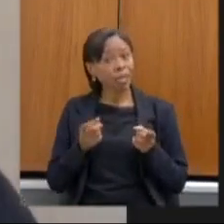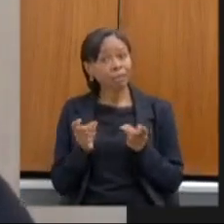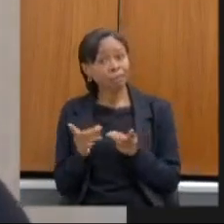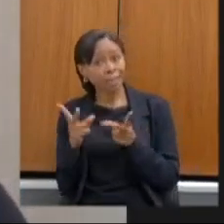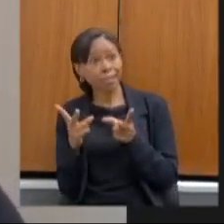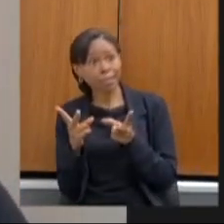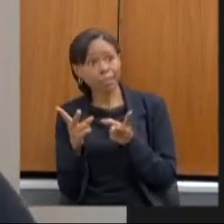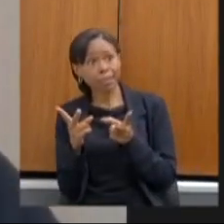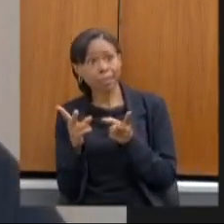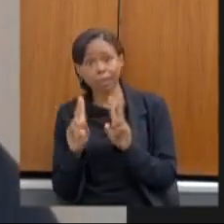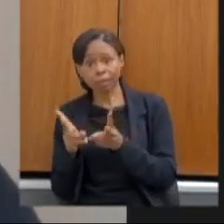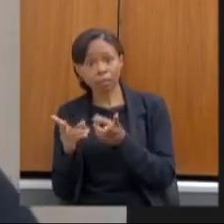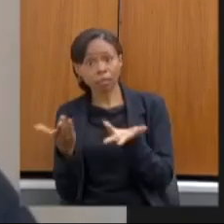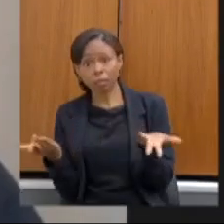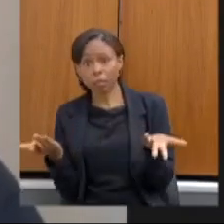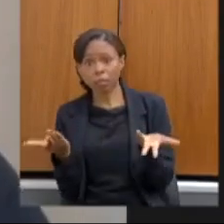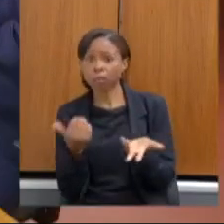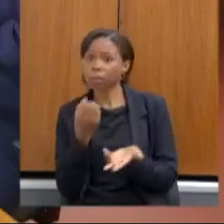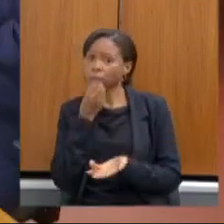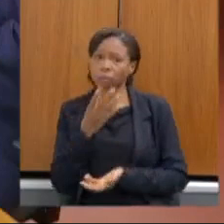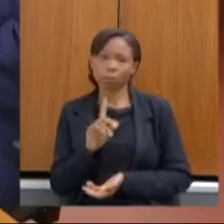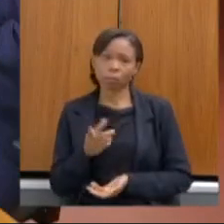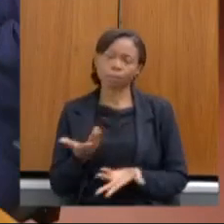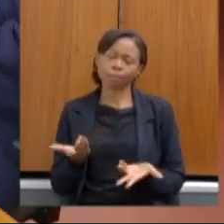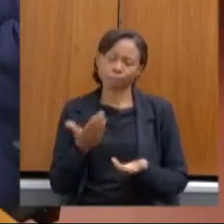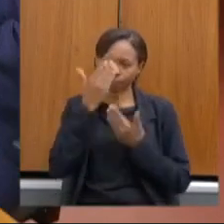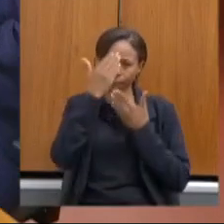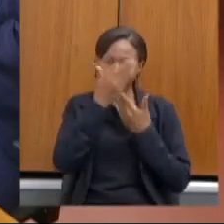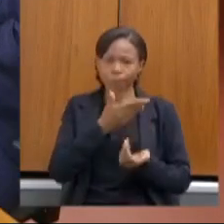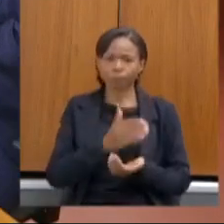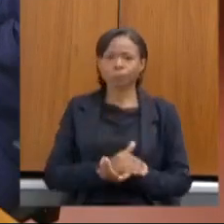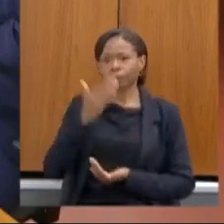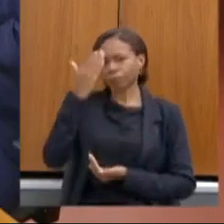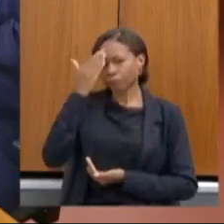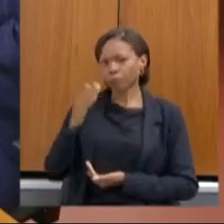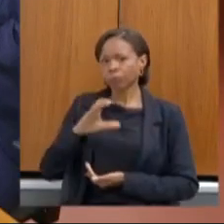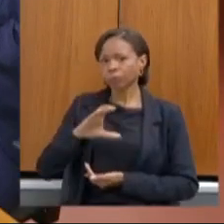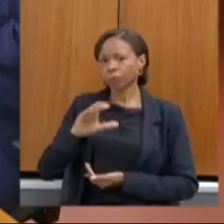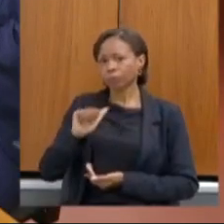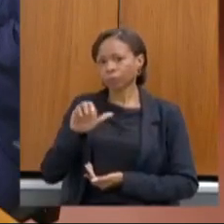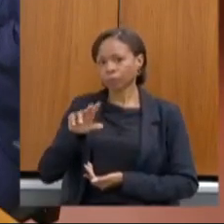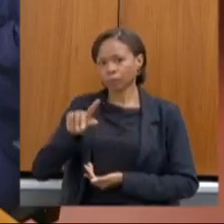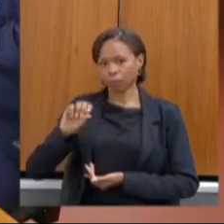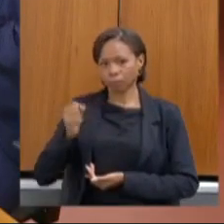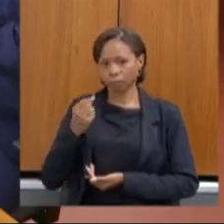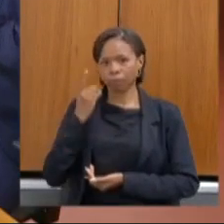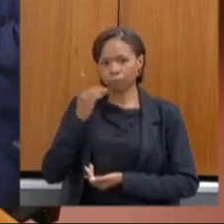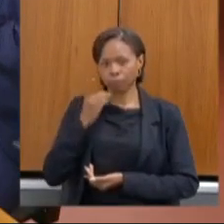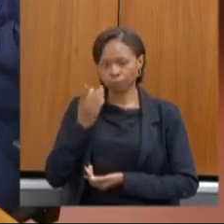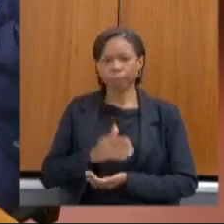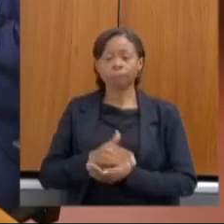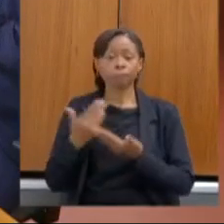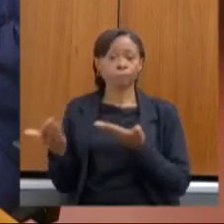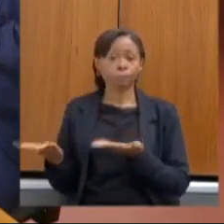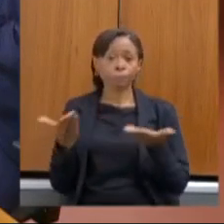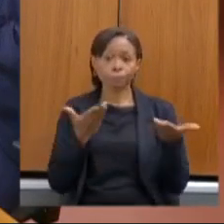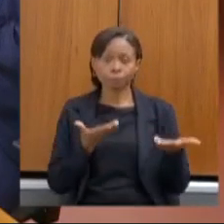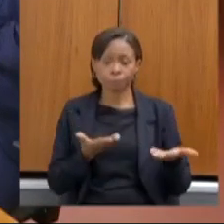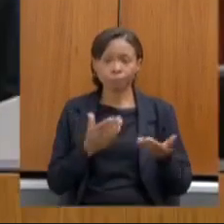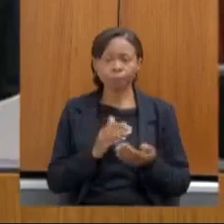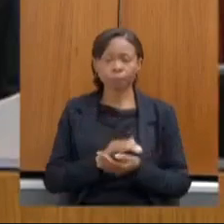também não dá então obrigado é muito obrigado deputado Carlos Pimenta vamos passar